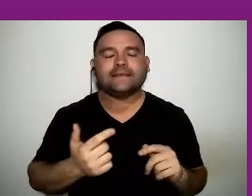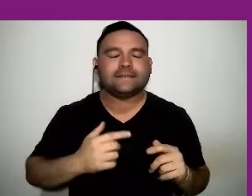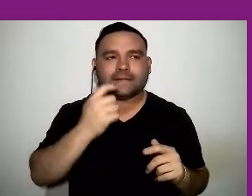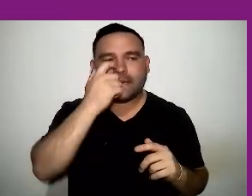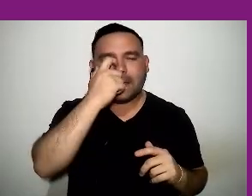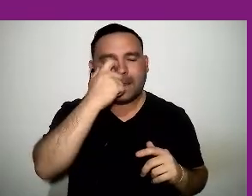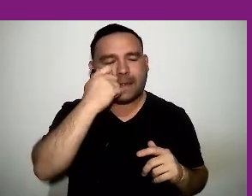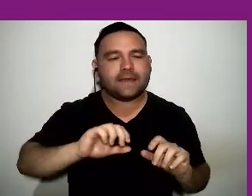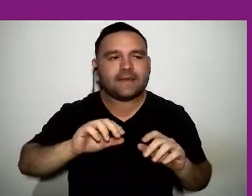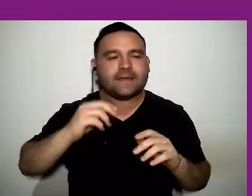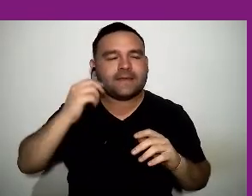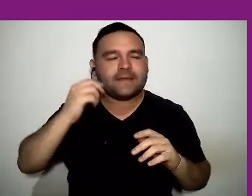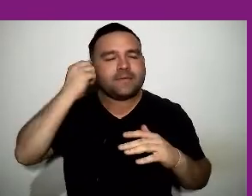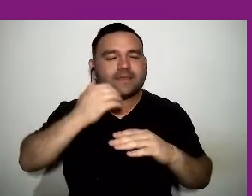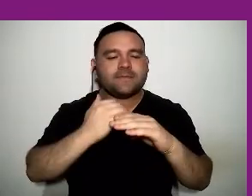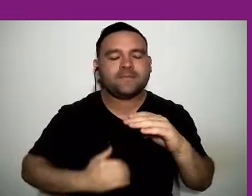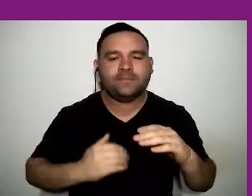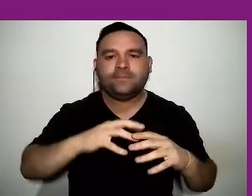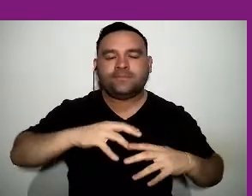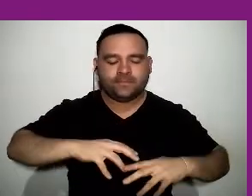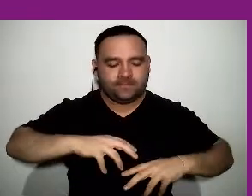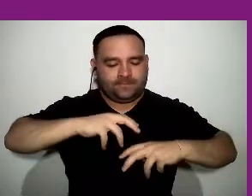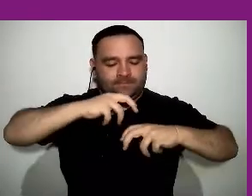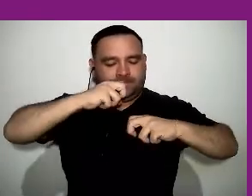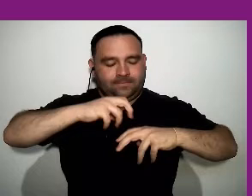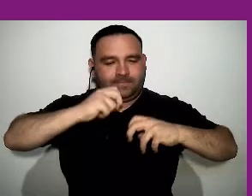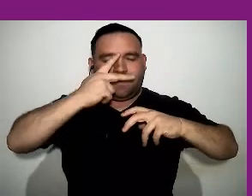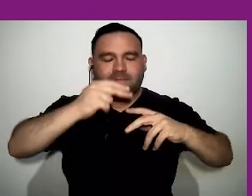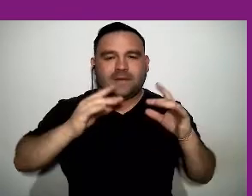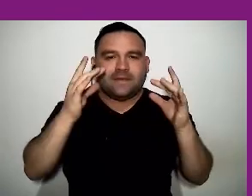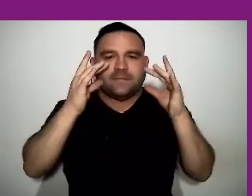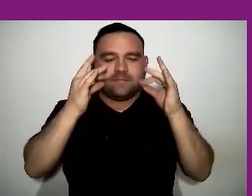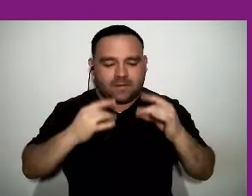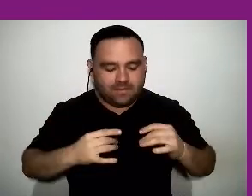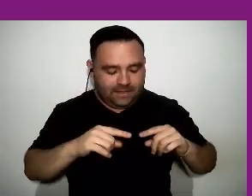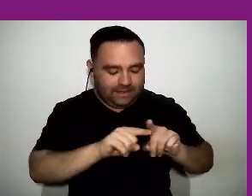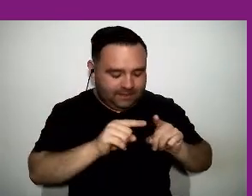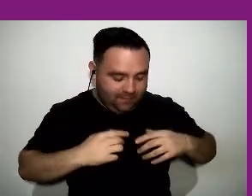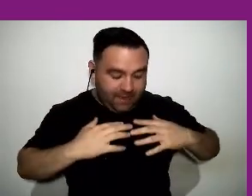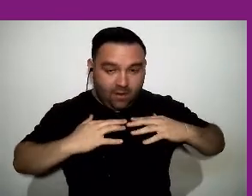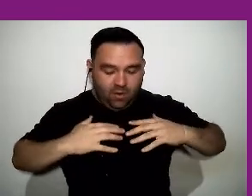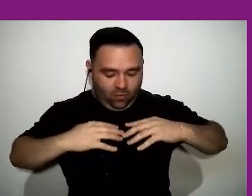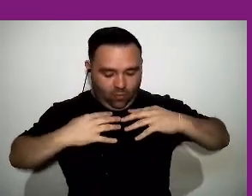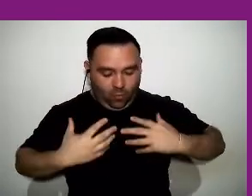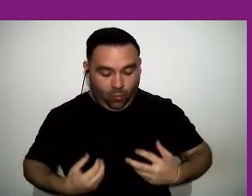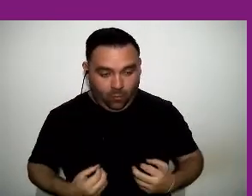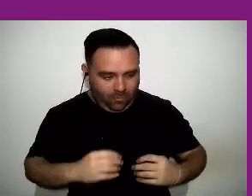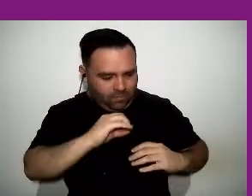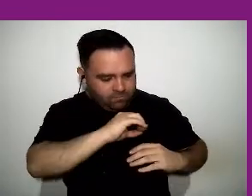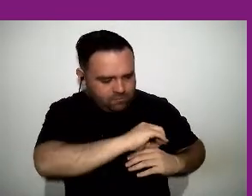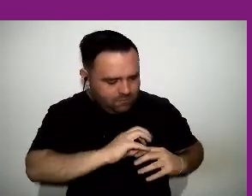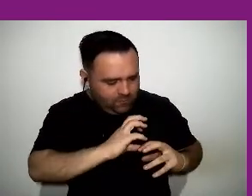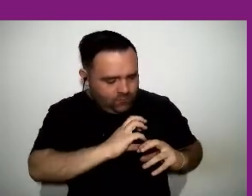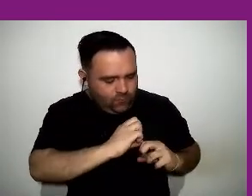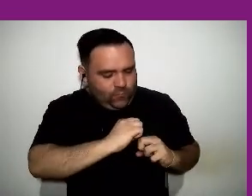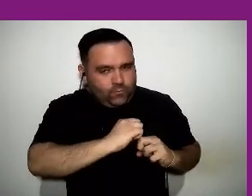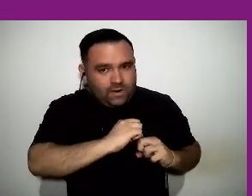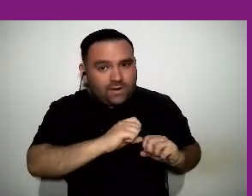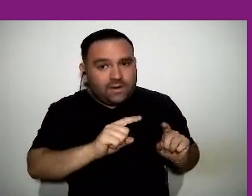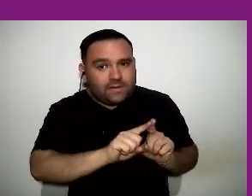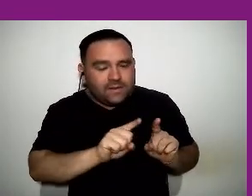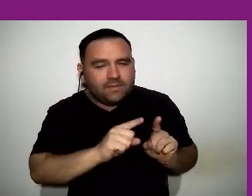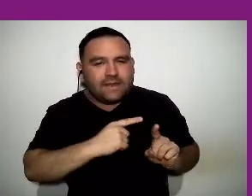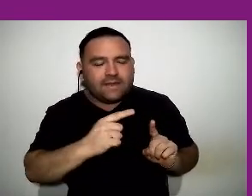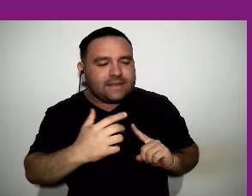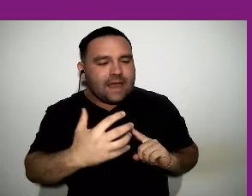inflexão inferior que mostra que as vias aéreas se colabam e os alvéolos se fecham em pressões baixas, tem uma